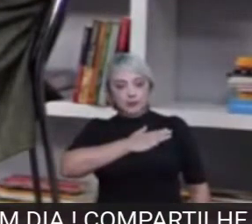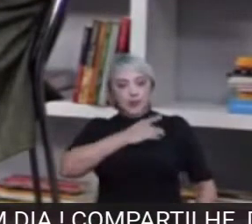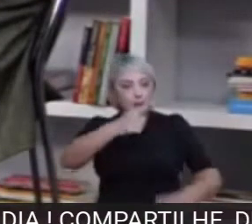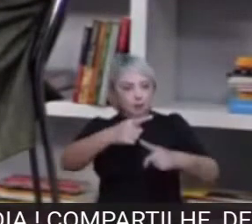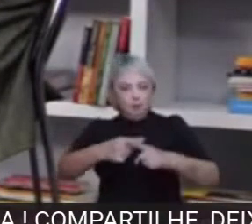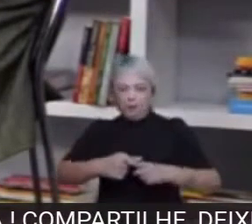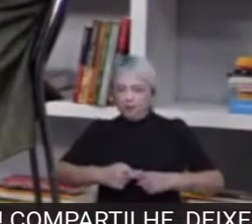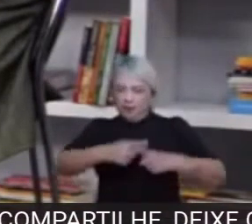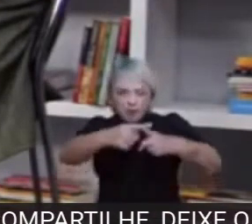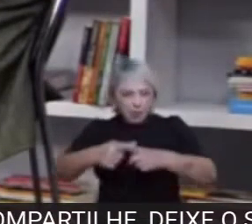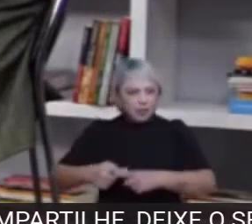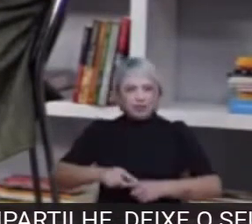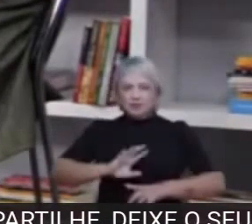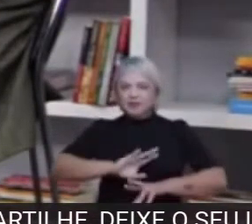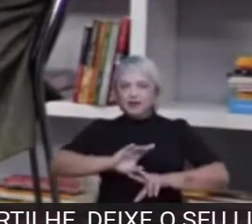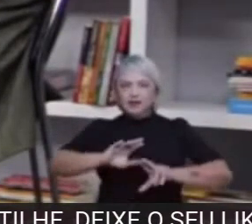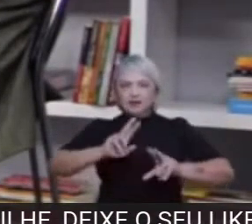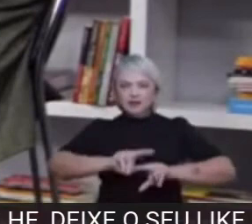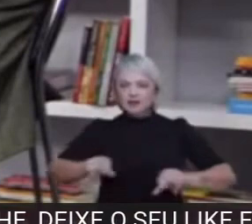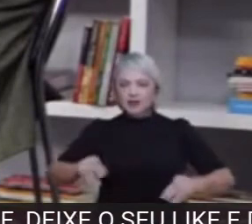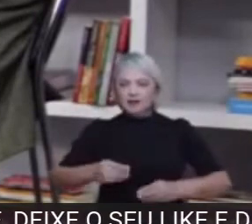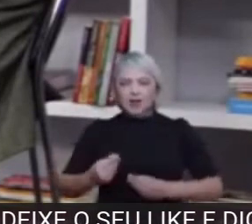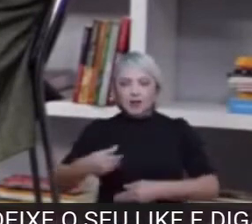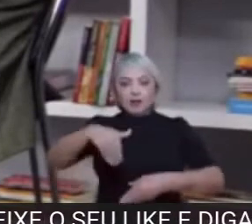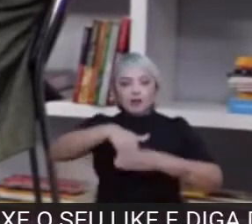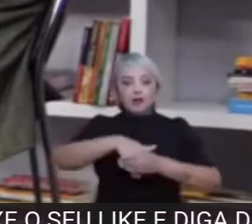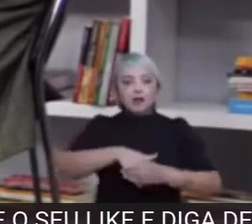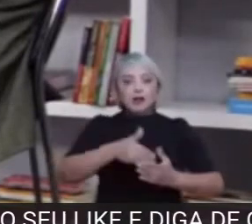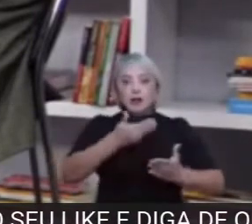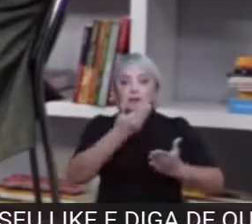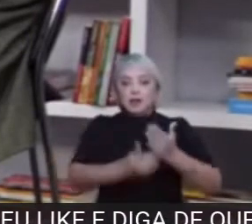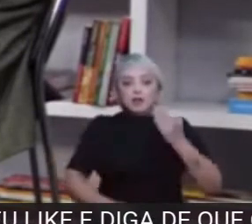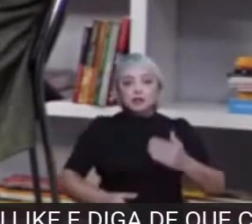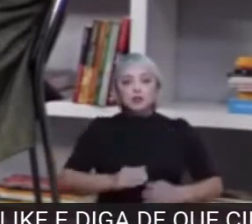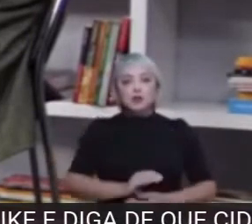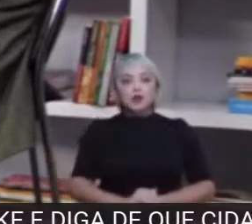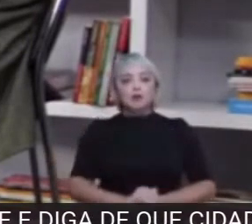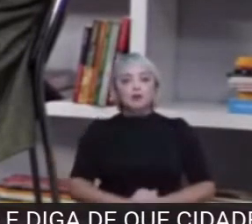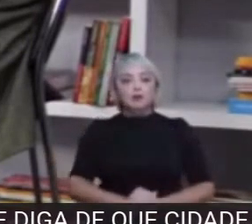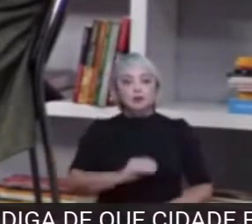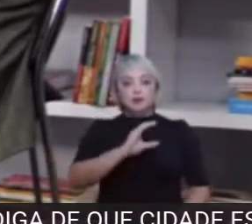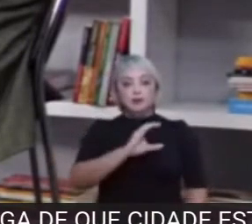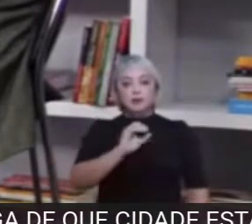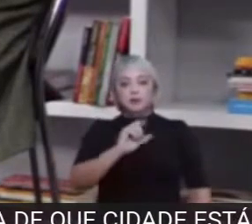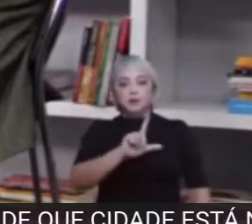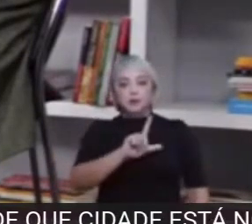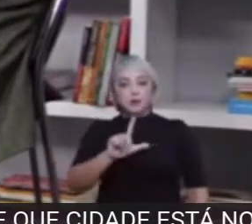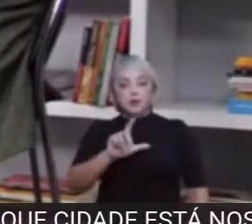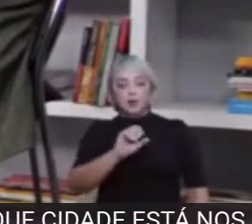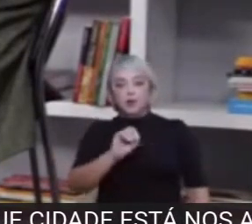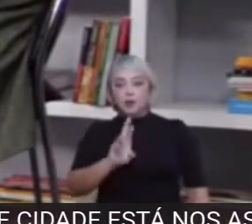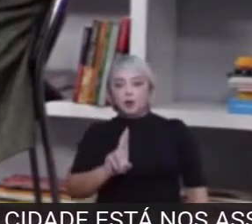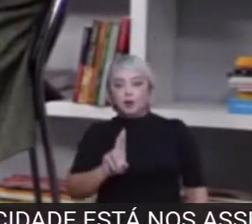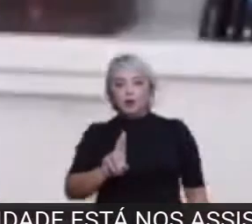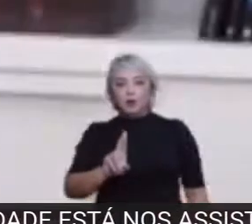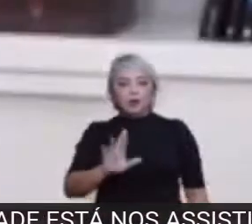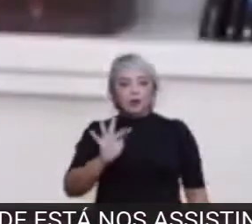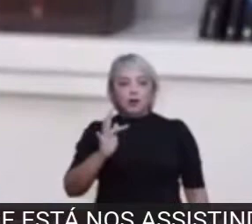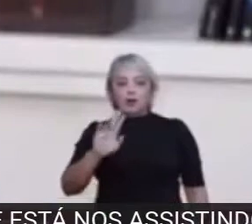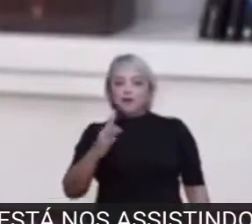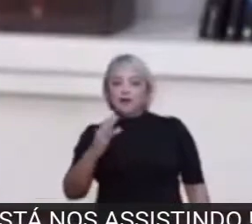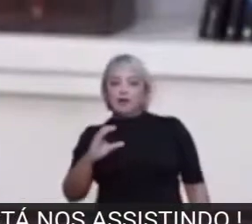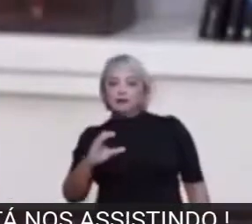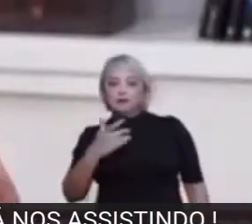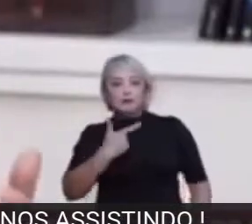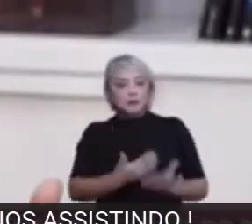eleições, perdi uma para o Collor, perdi duas para o Fernando Henrique Cardoso e ganhamos 4 eleições. Como é que